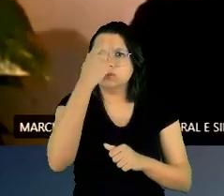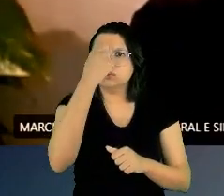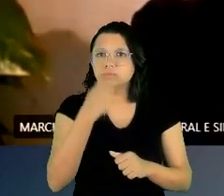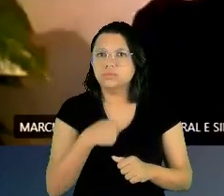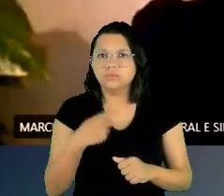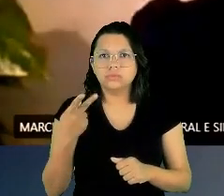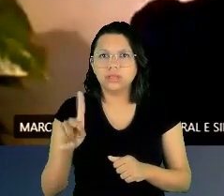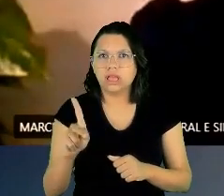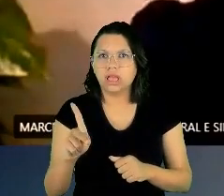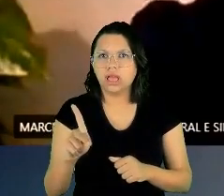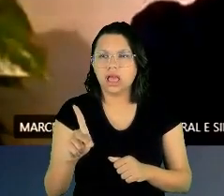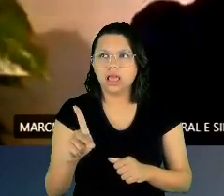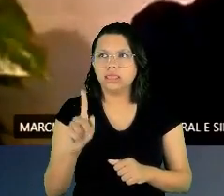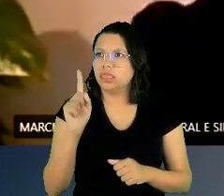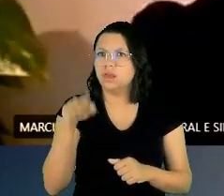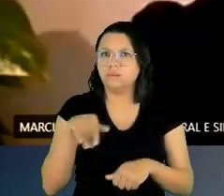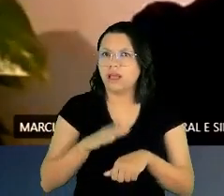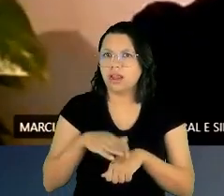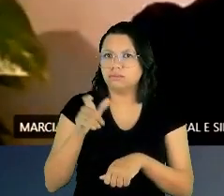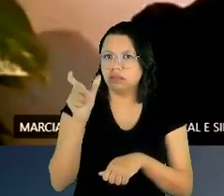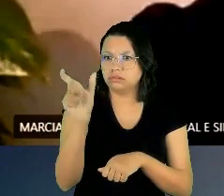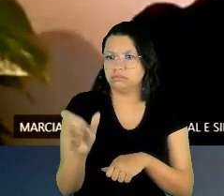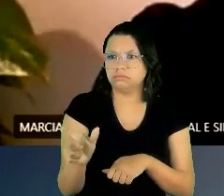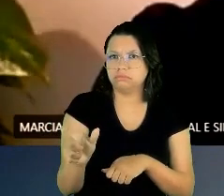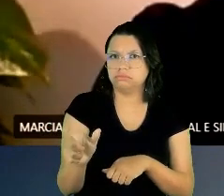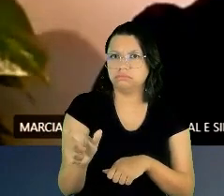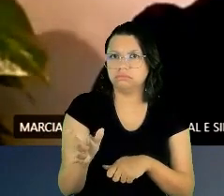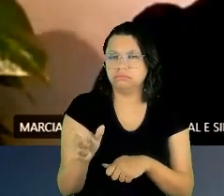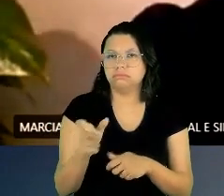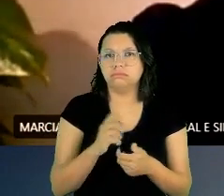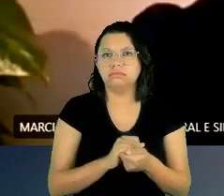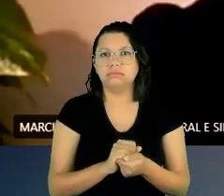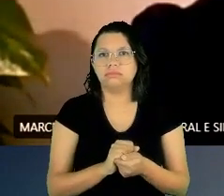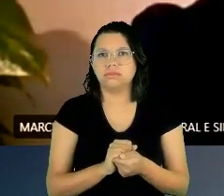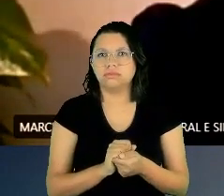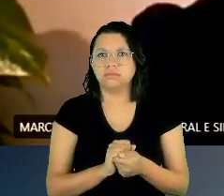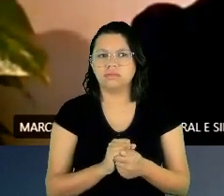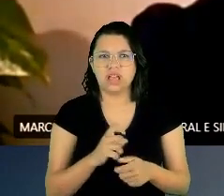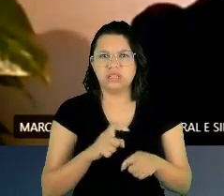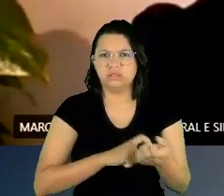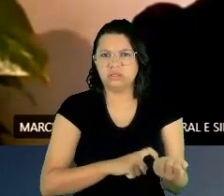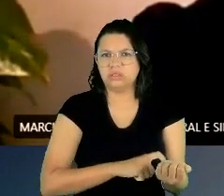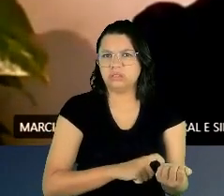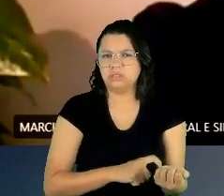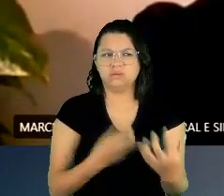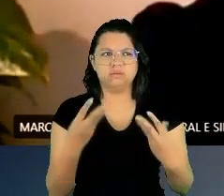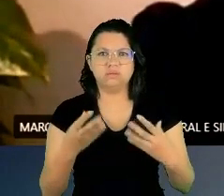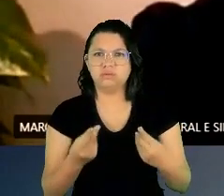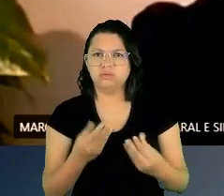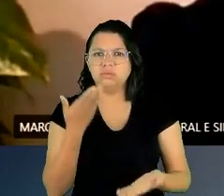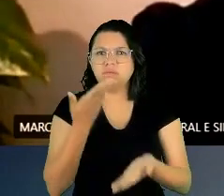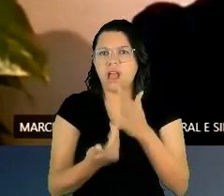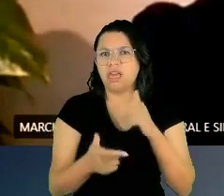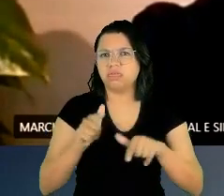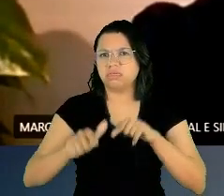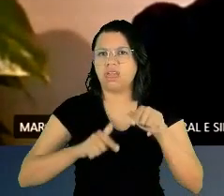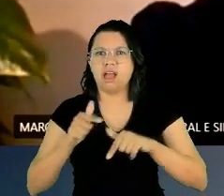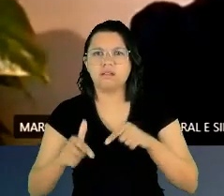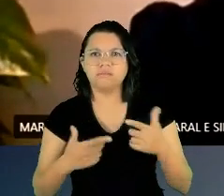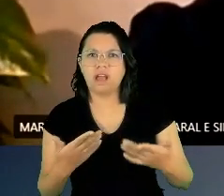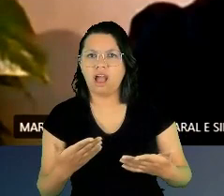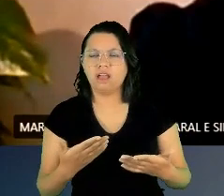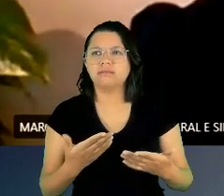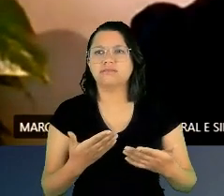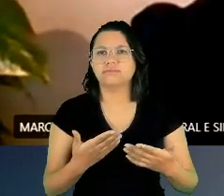de personalidade. Então, Phineas Gage não era mais Gage, né? Era o que os amigos falavam. Ele ficou impulsivo, agressivo,